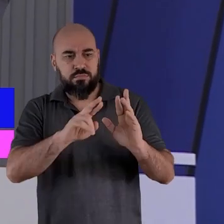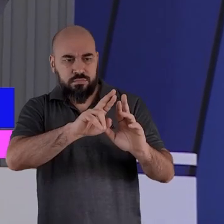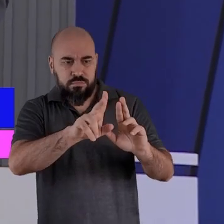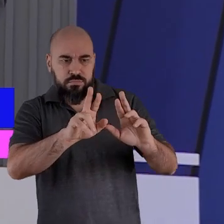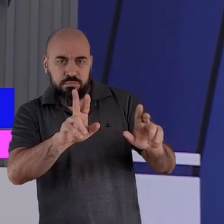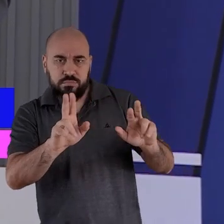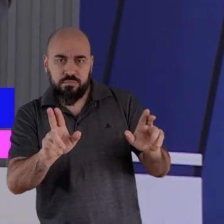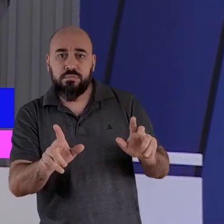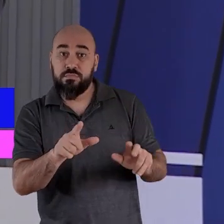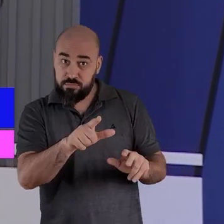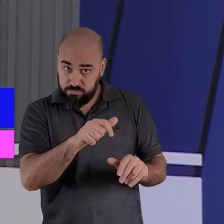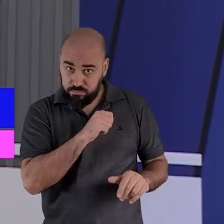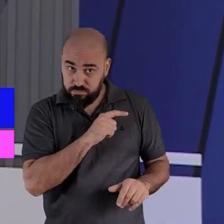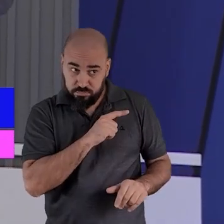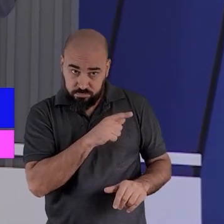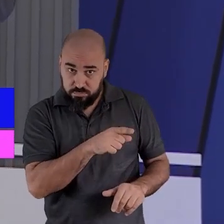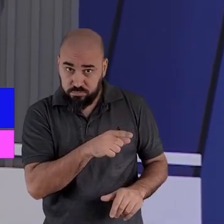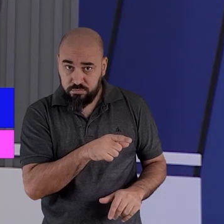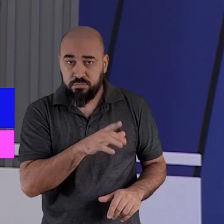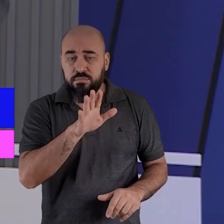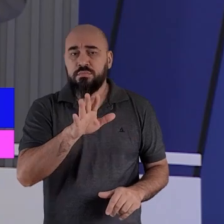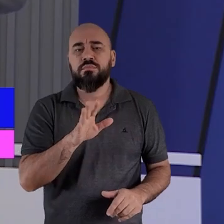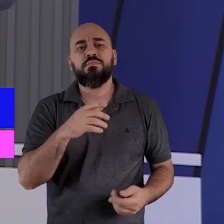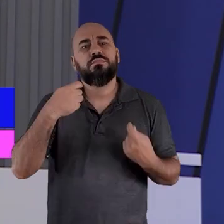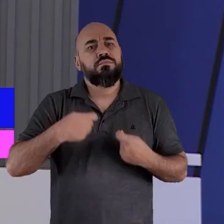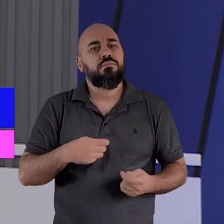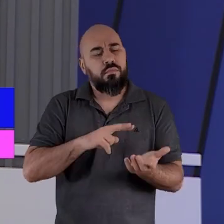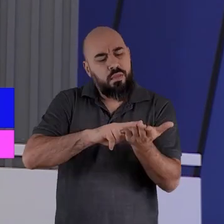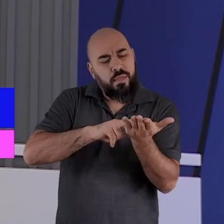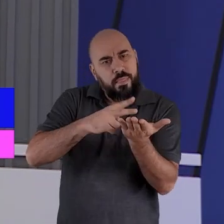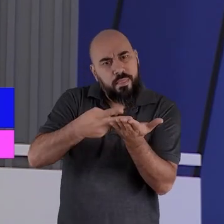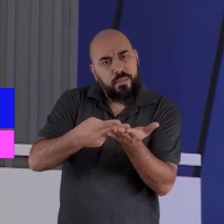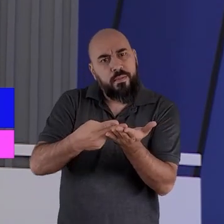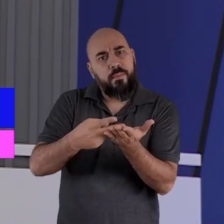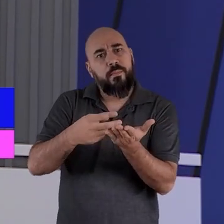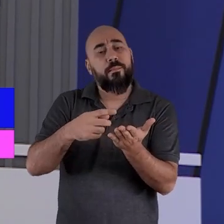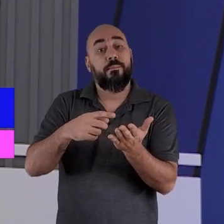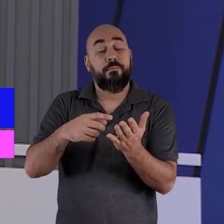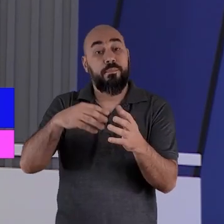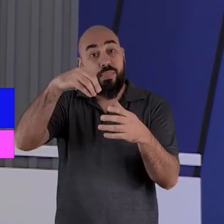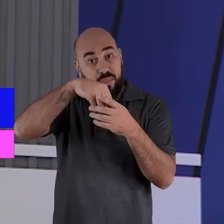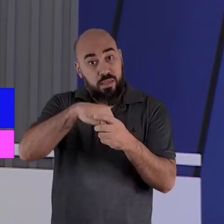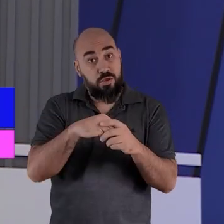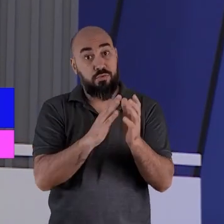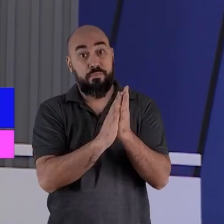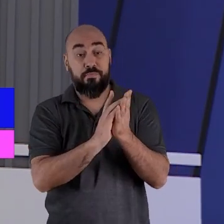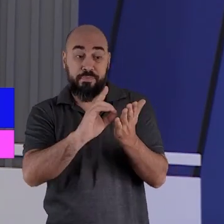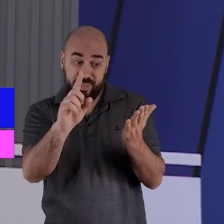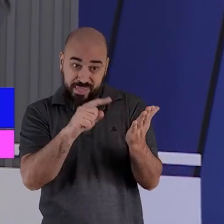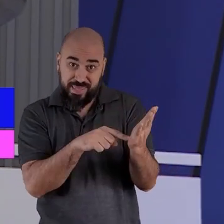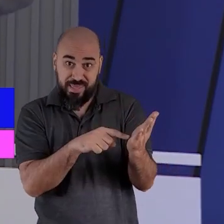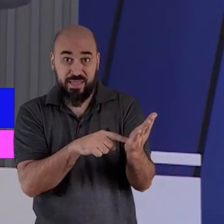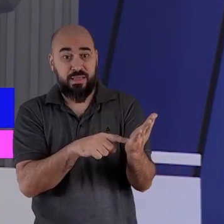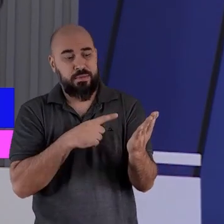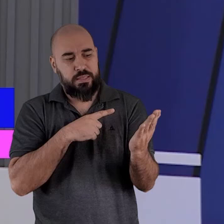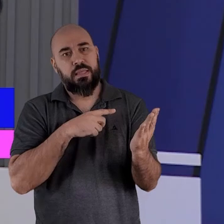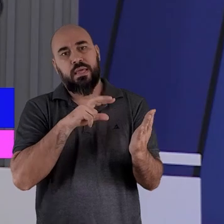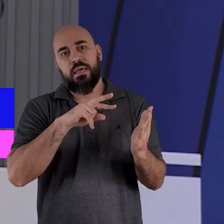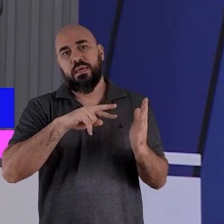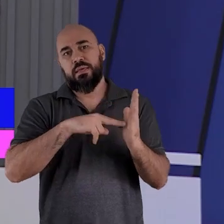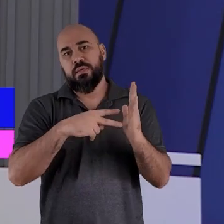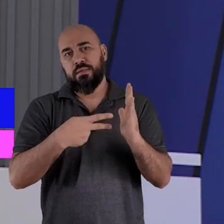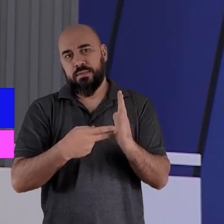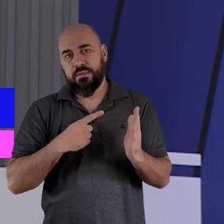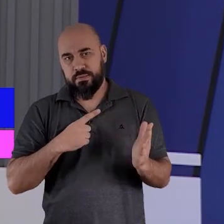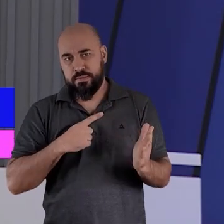estes símbolos, eles devem ser interpretados pela própria Bíblia. não sou eu que devo dar um